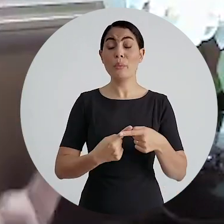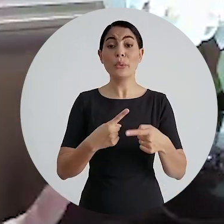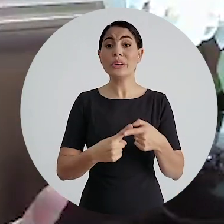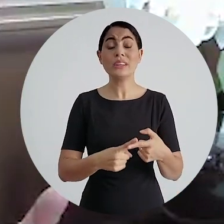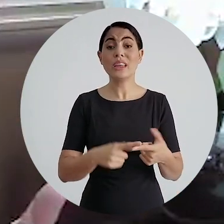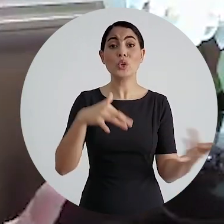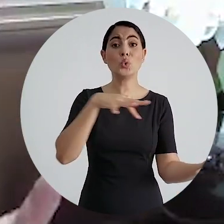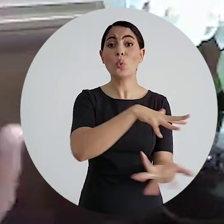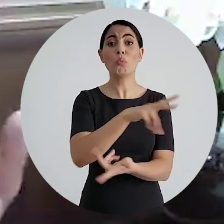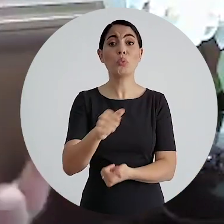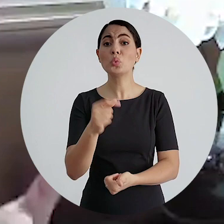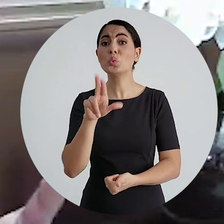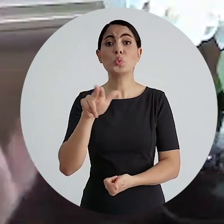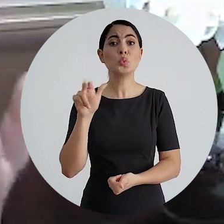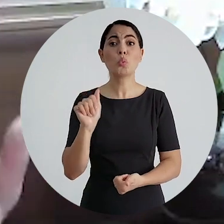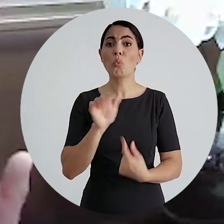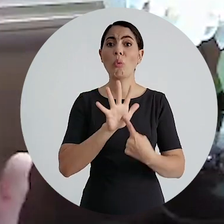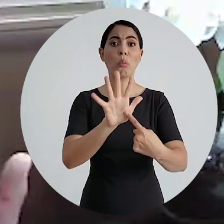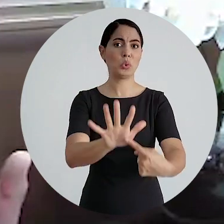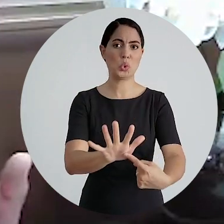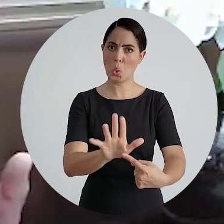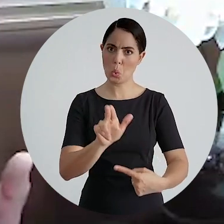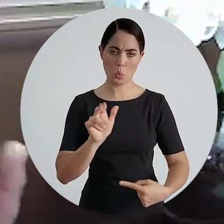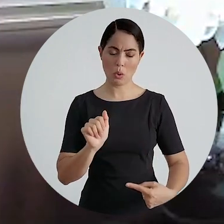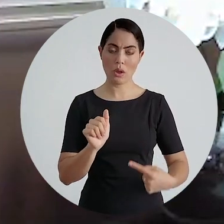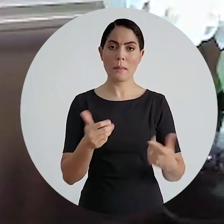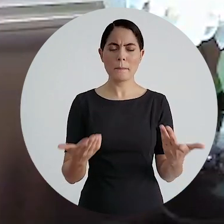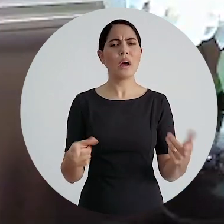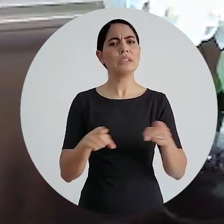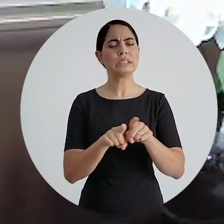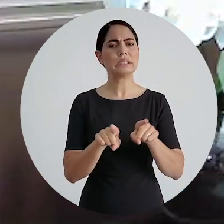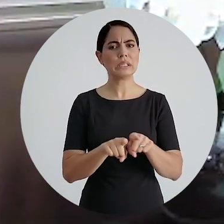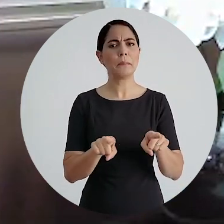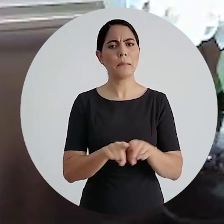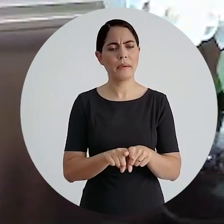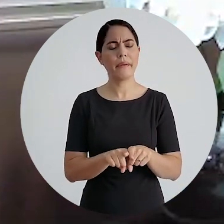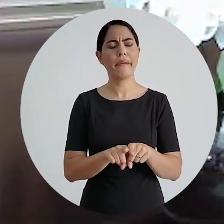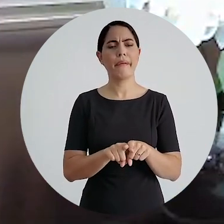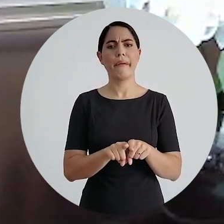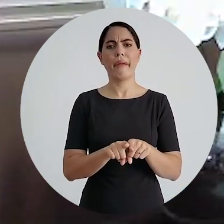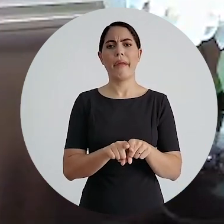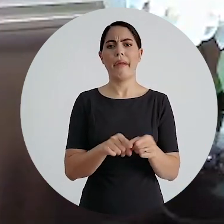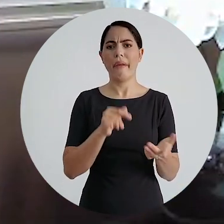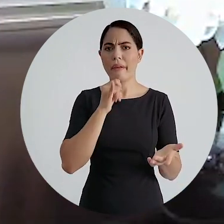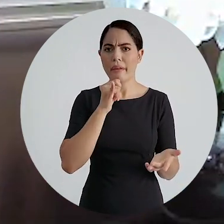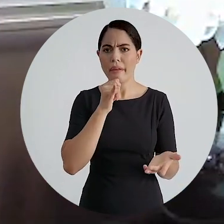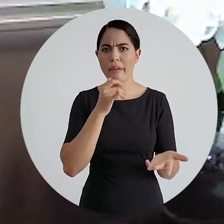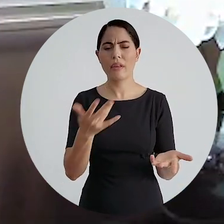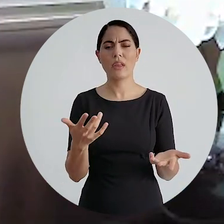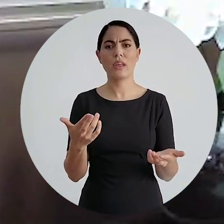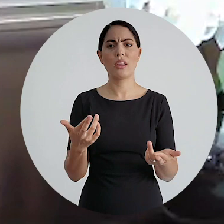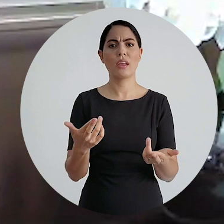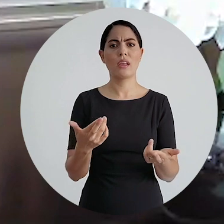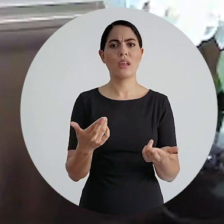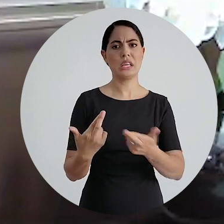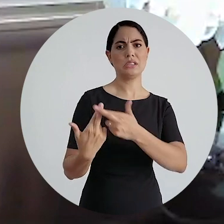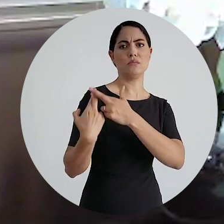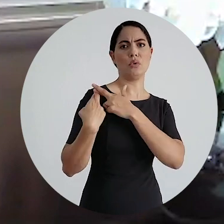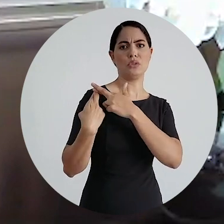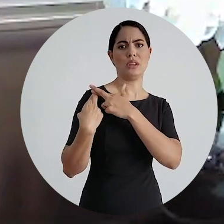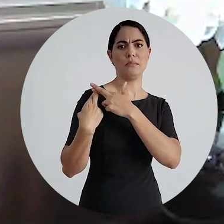nenhum estudo no mundo afirmou isso. Agora, por um outro lado, também não é com